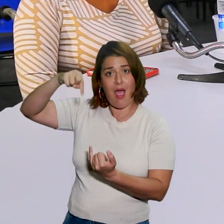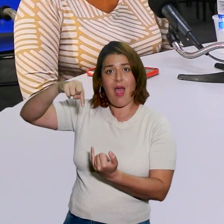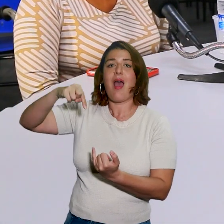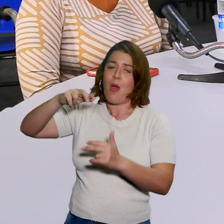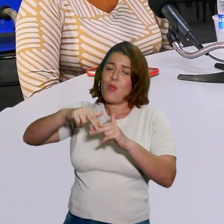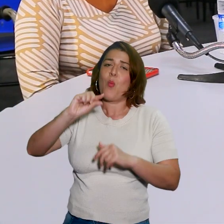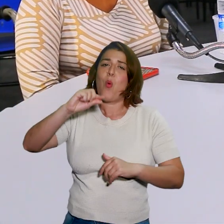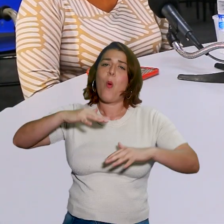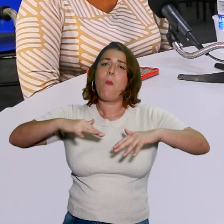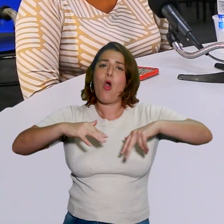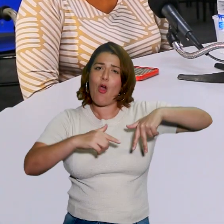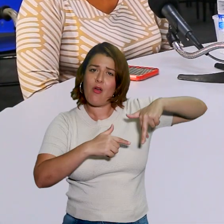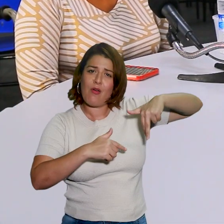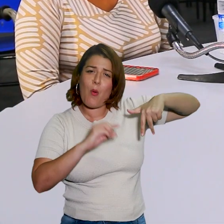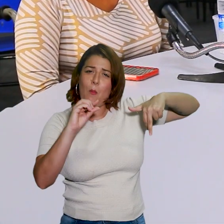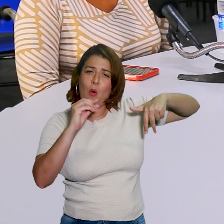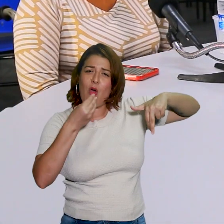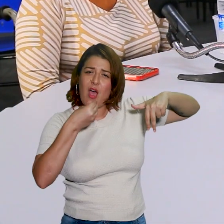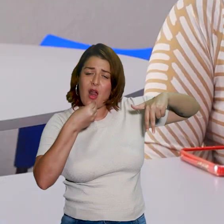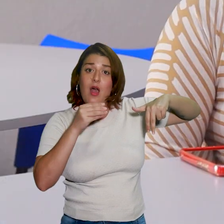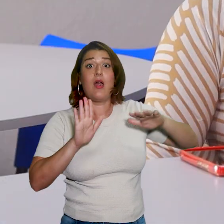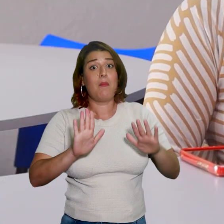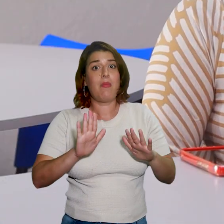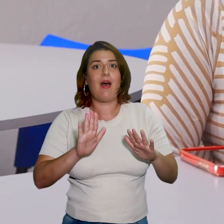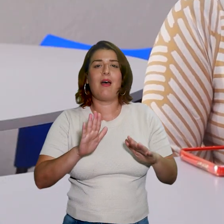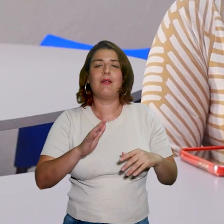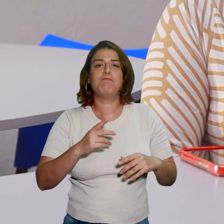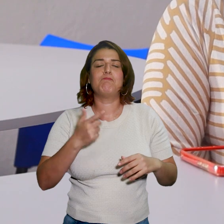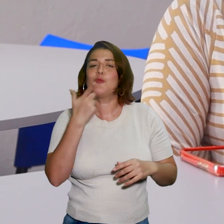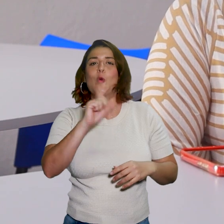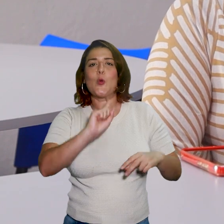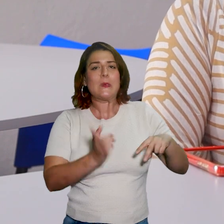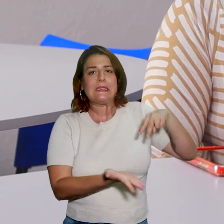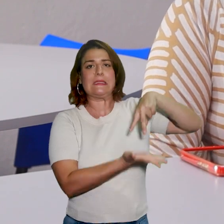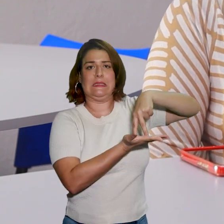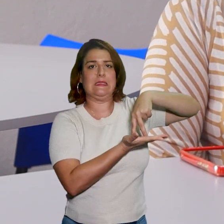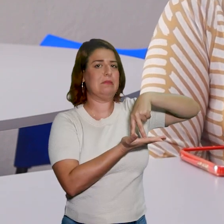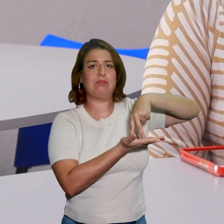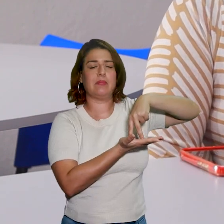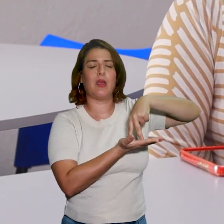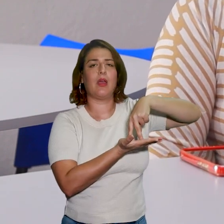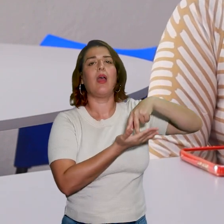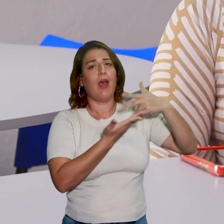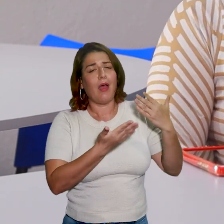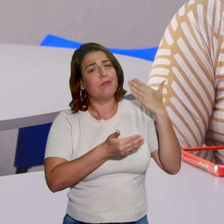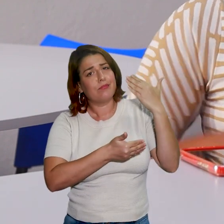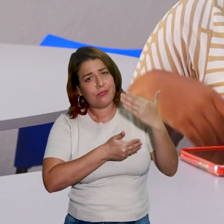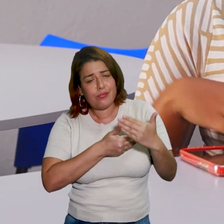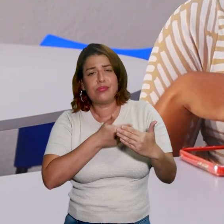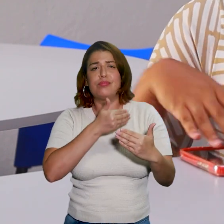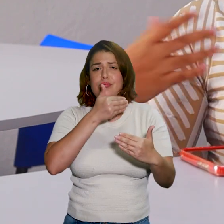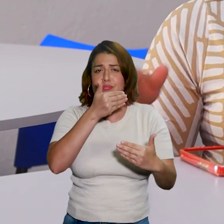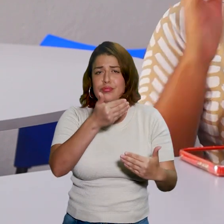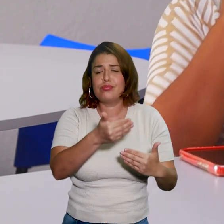por isso que eu tenho um certo movimento ainda das pernas, mas não o suficiente para me manter em pé. Aí, a partir dali, eu